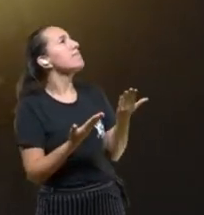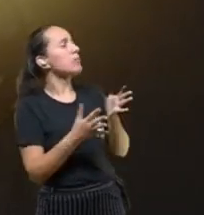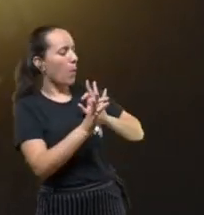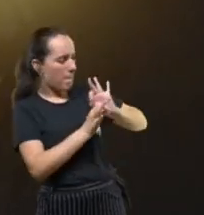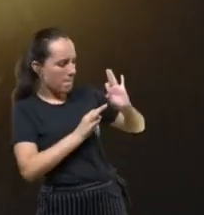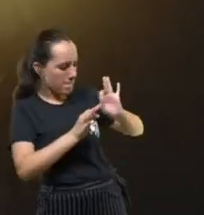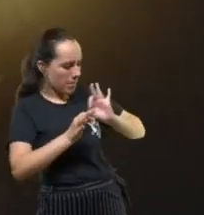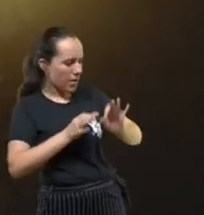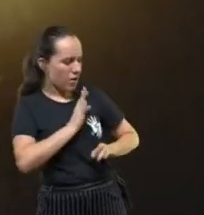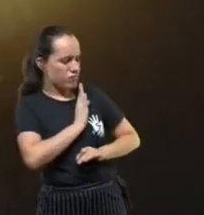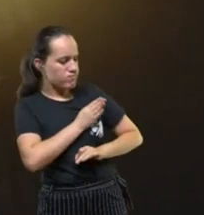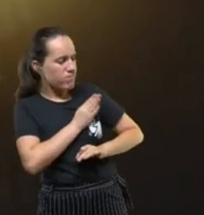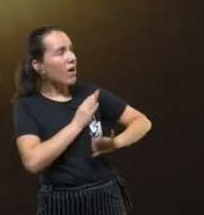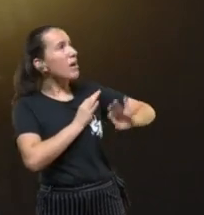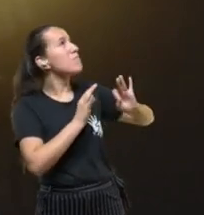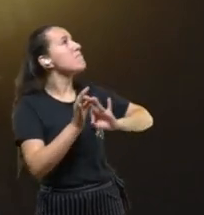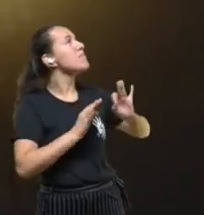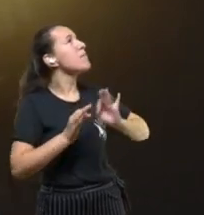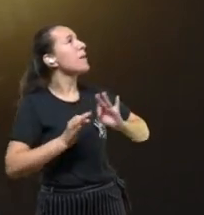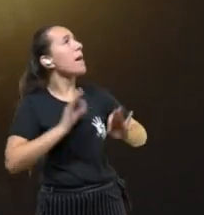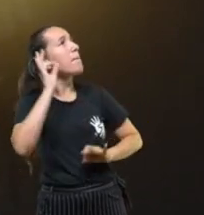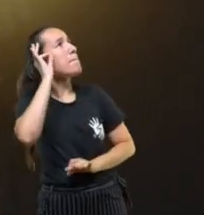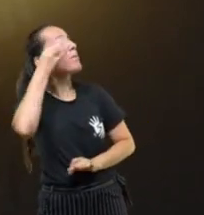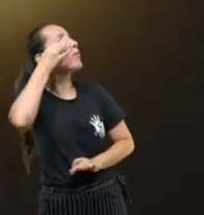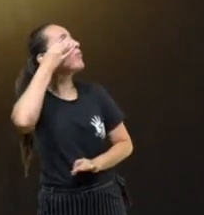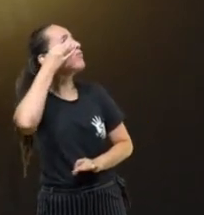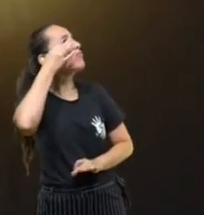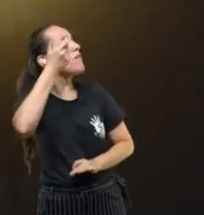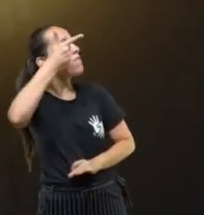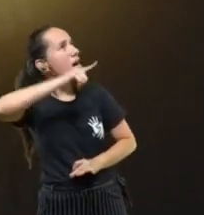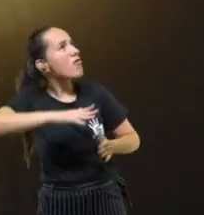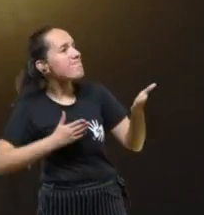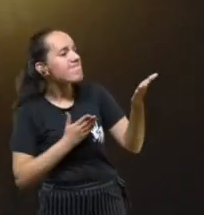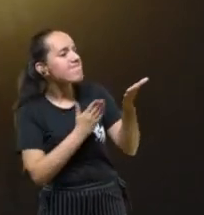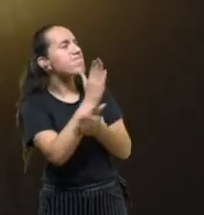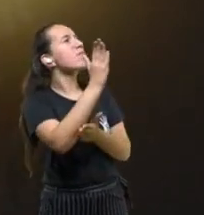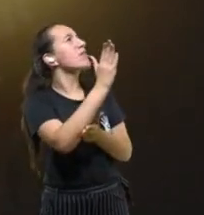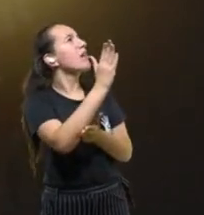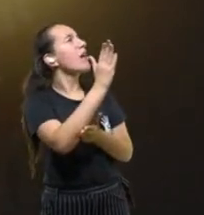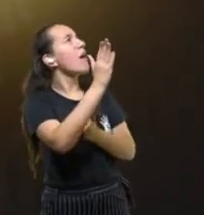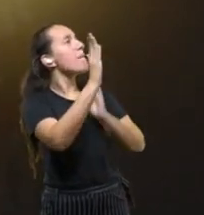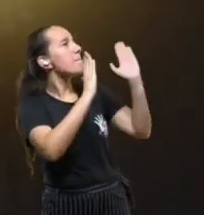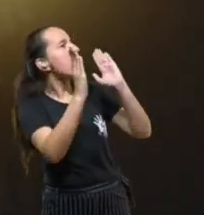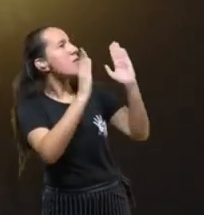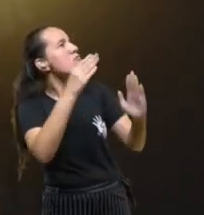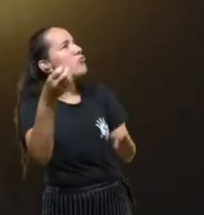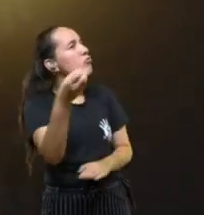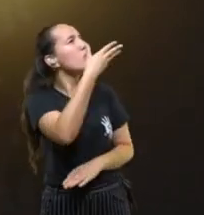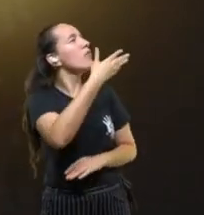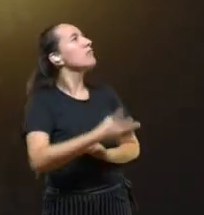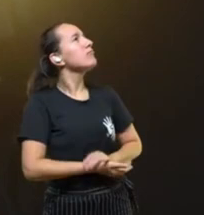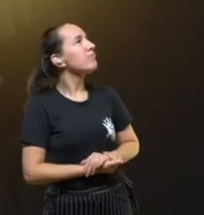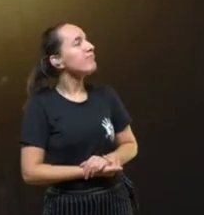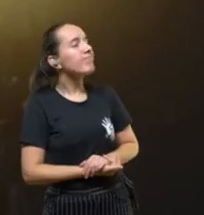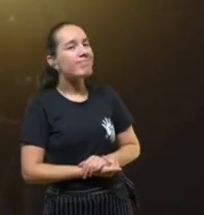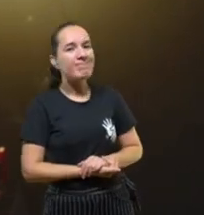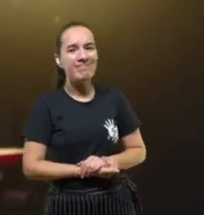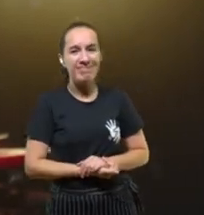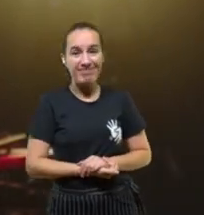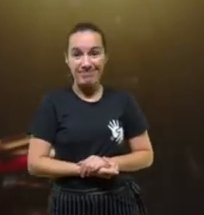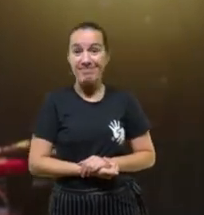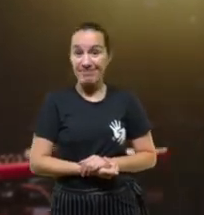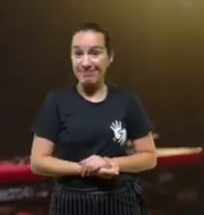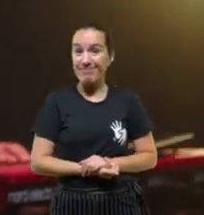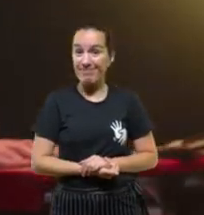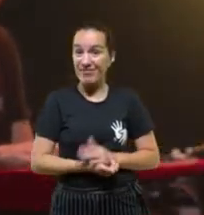preparar meu coração para ter sucesso na nova estação? Vamos lá,